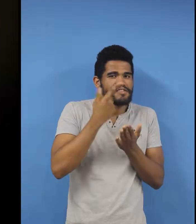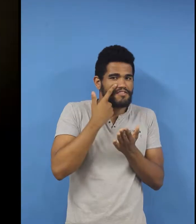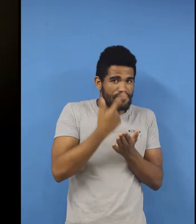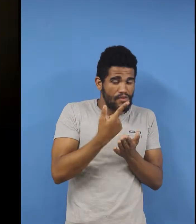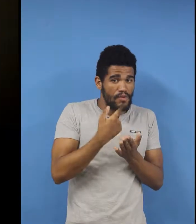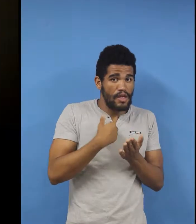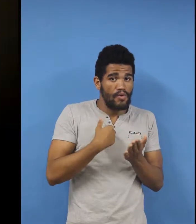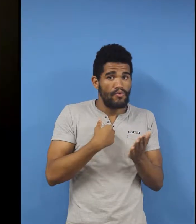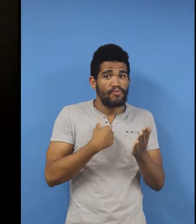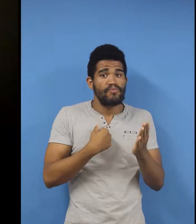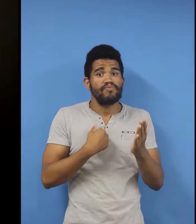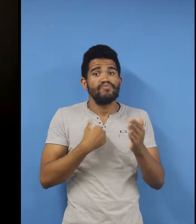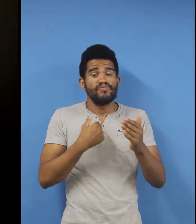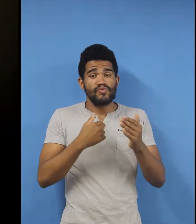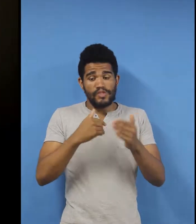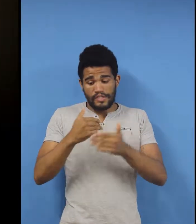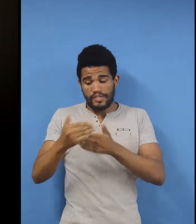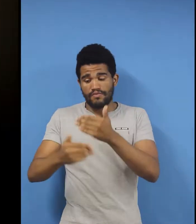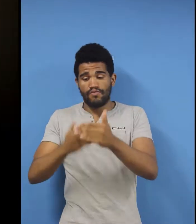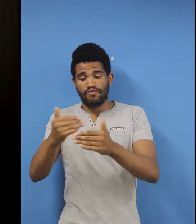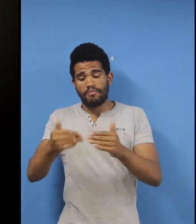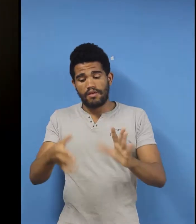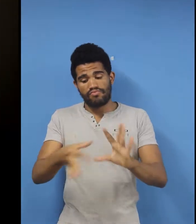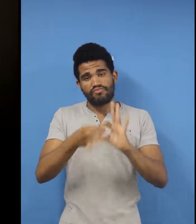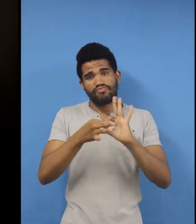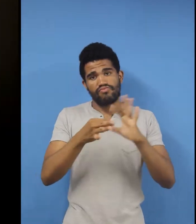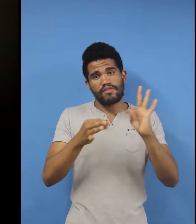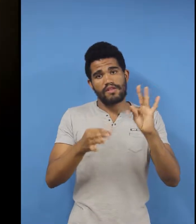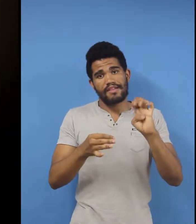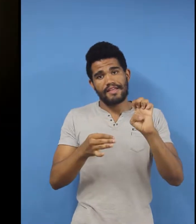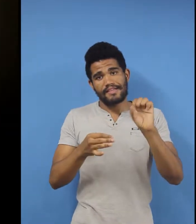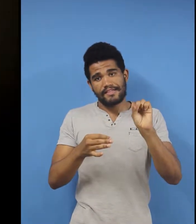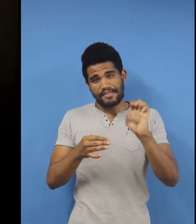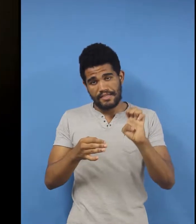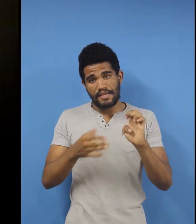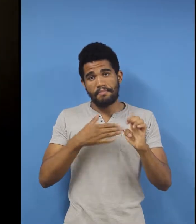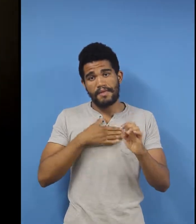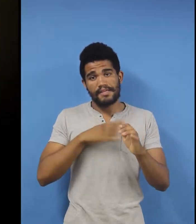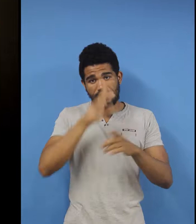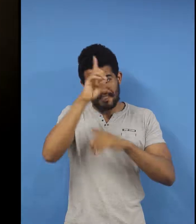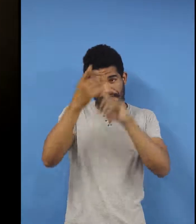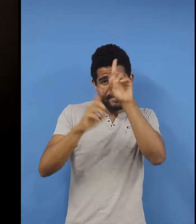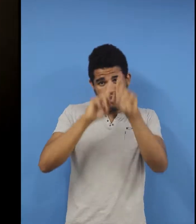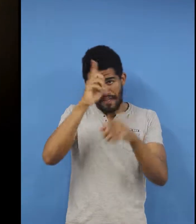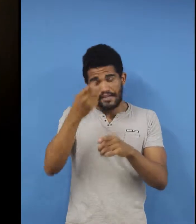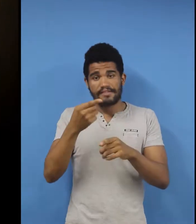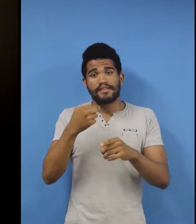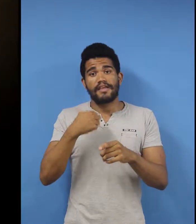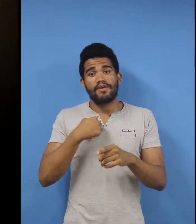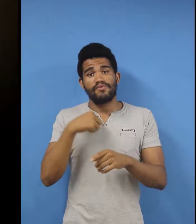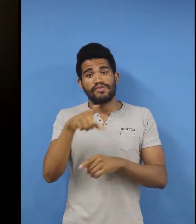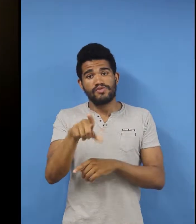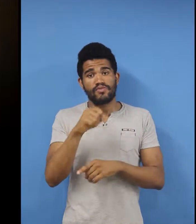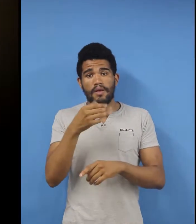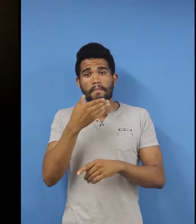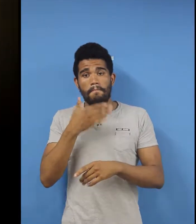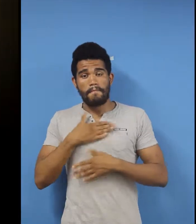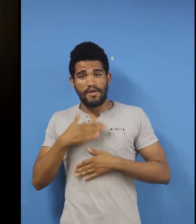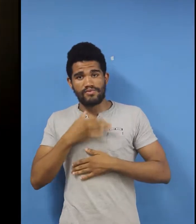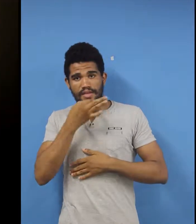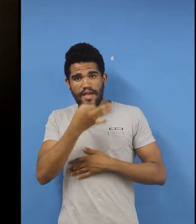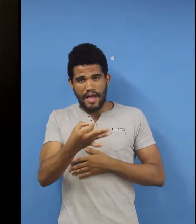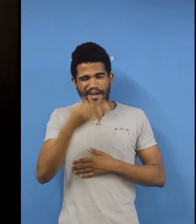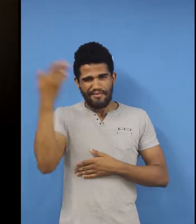eu vou produzir o meu desenvolvimento de hoje, certo? Então, eu tenho as minhas ideias, e a partir delas eu escolho os